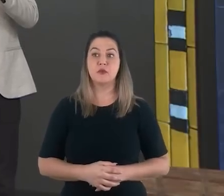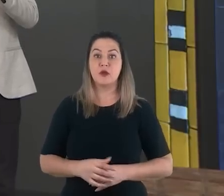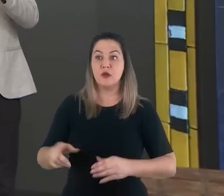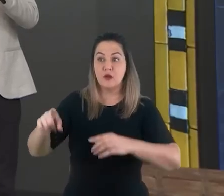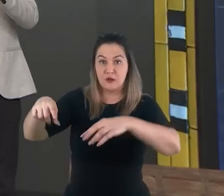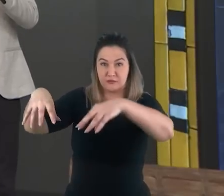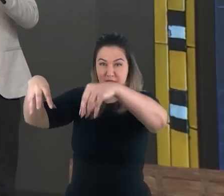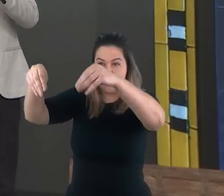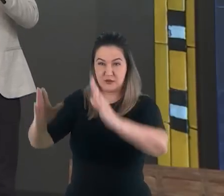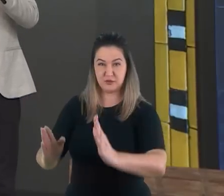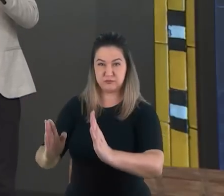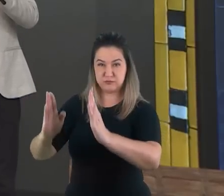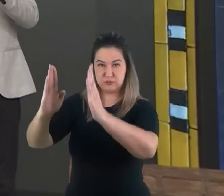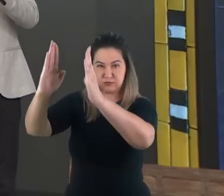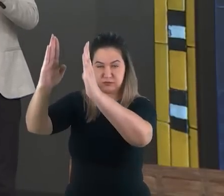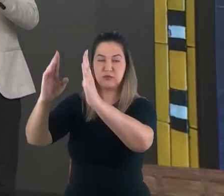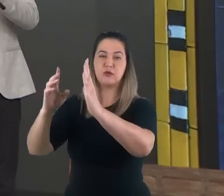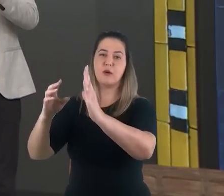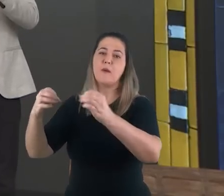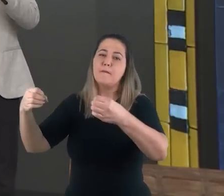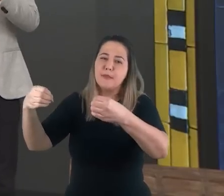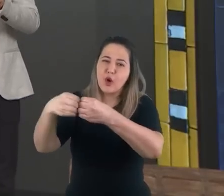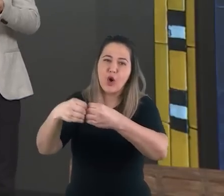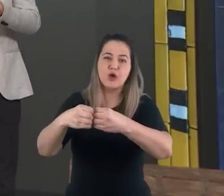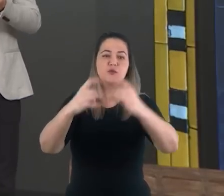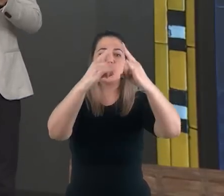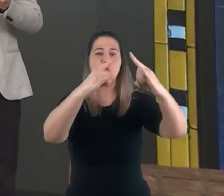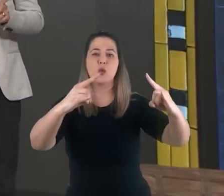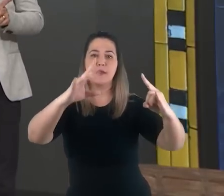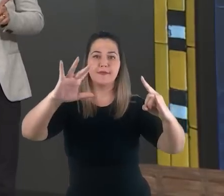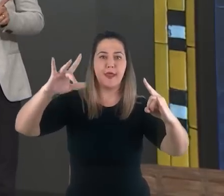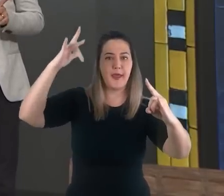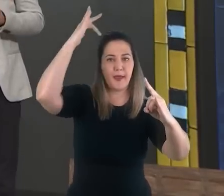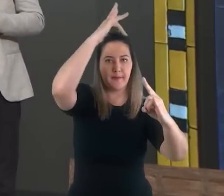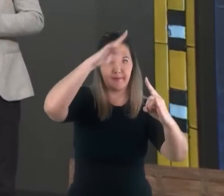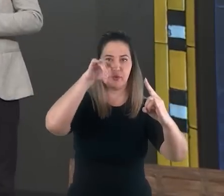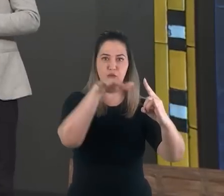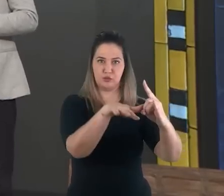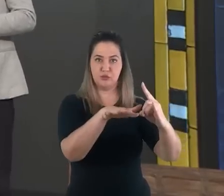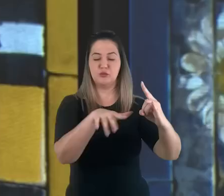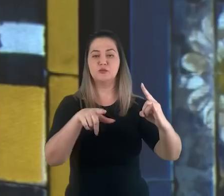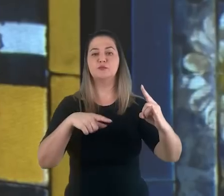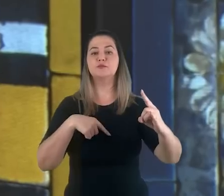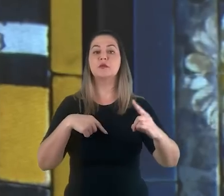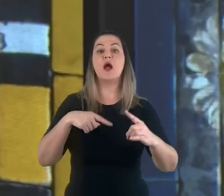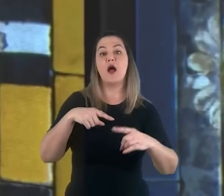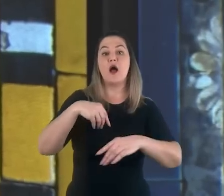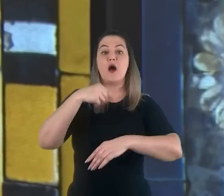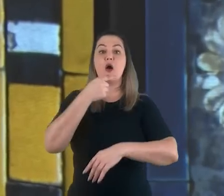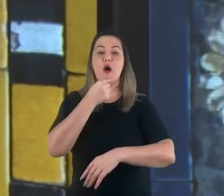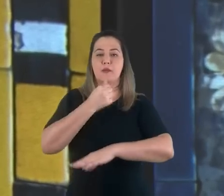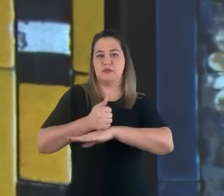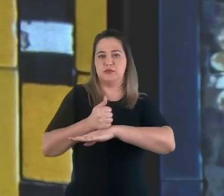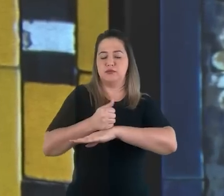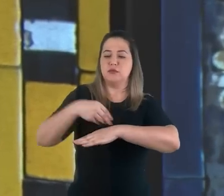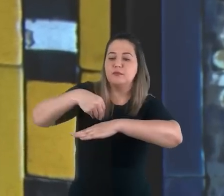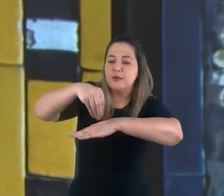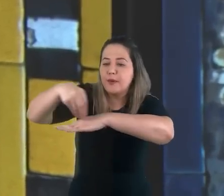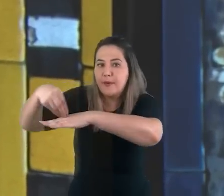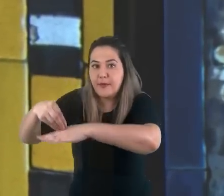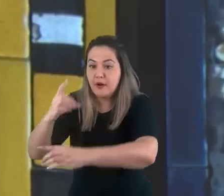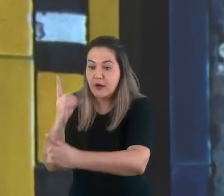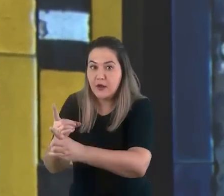edifício ficava adjacente ao templo na cidade de Ashur. Pois bem, esse texto aqui,